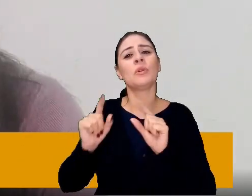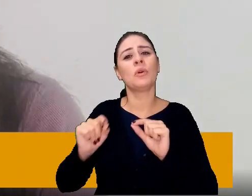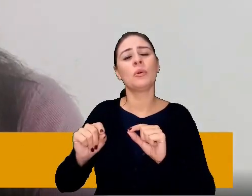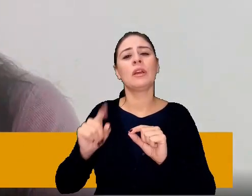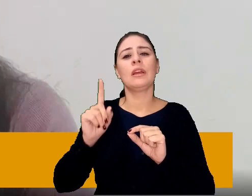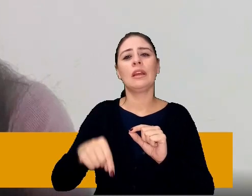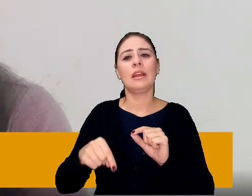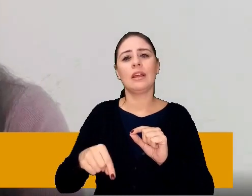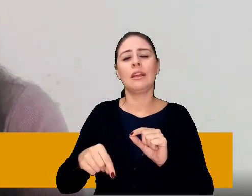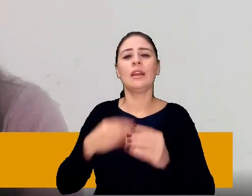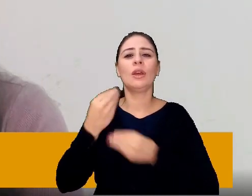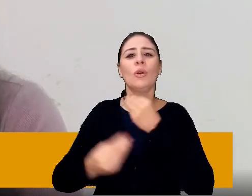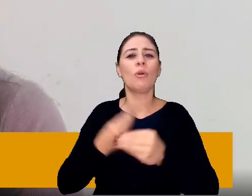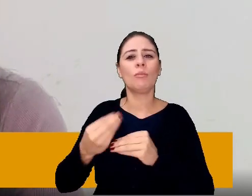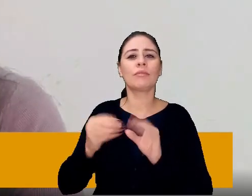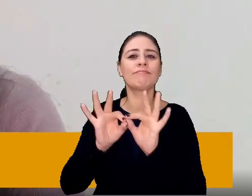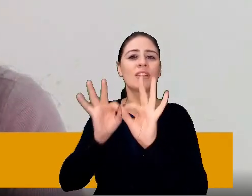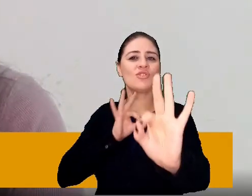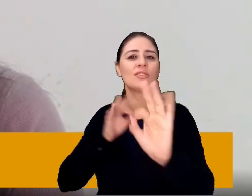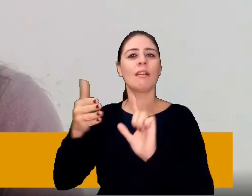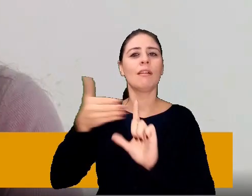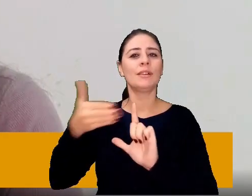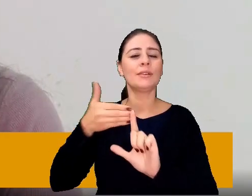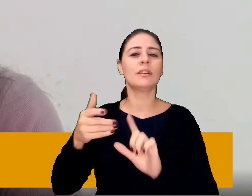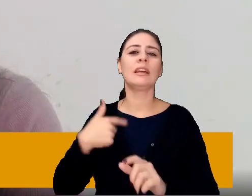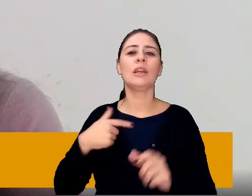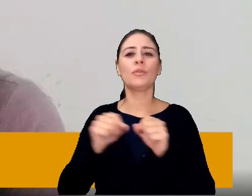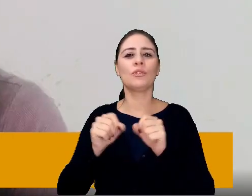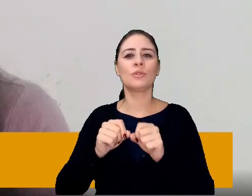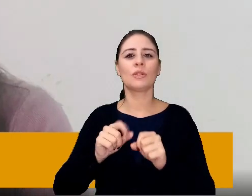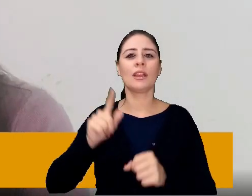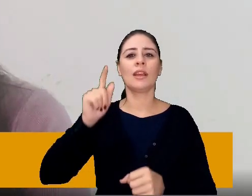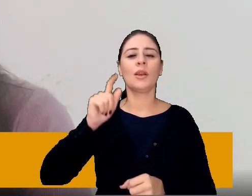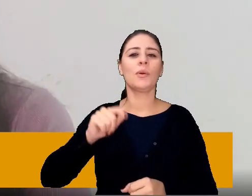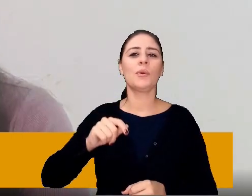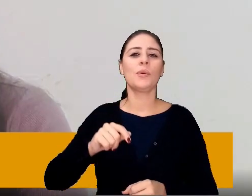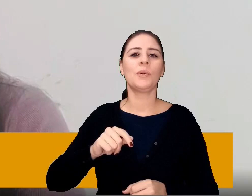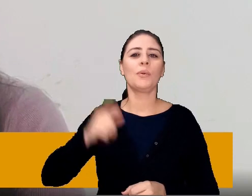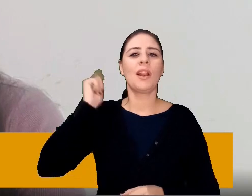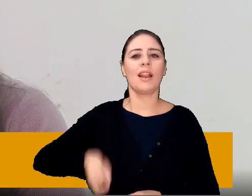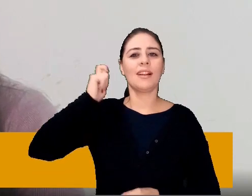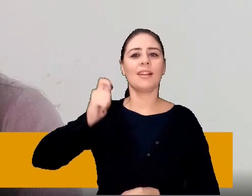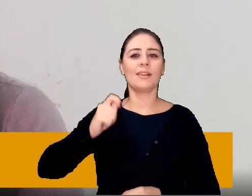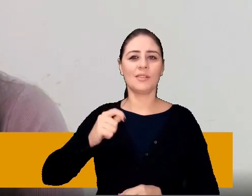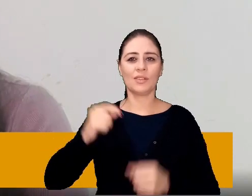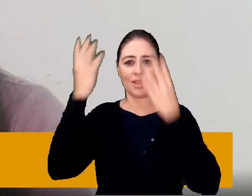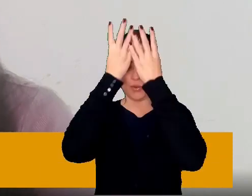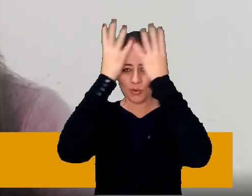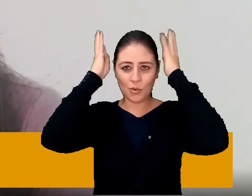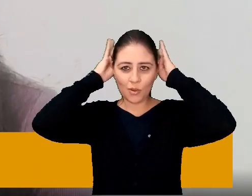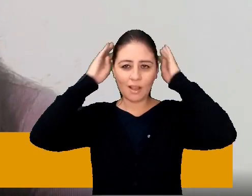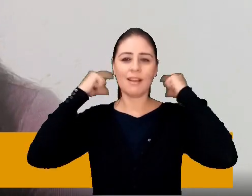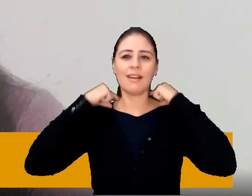que quando aí começou essas funções remotas, assim, né, por plataforma digital, aí eu fiz um